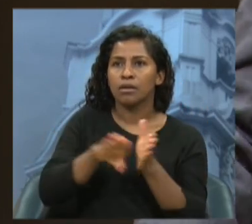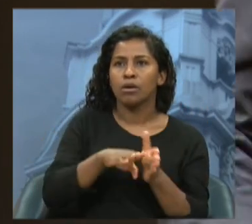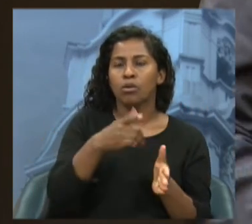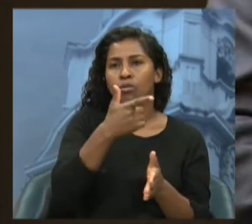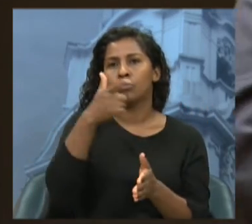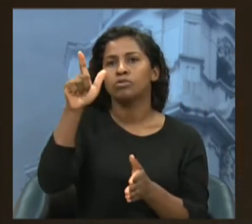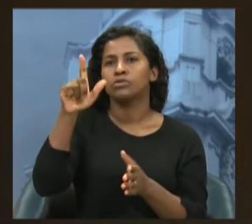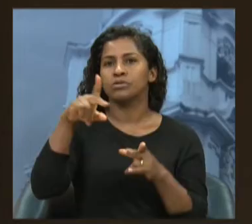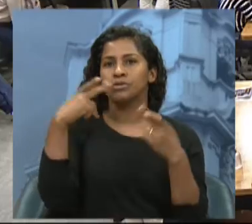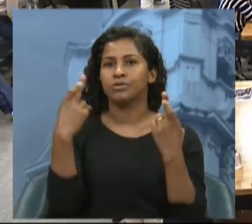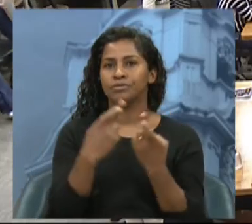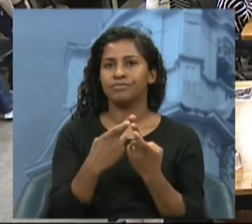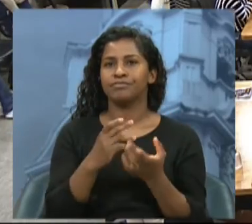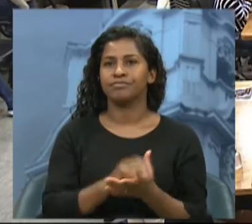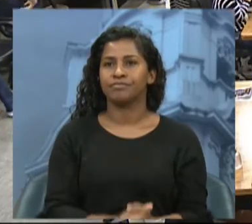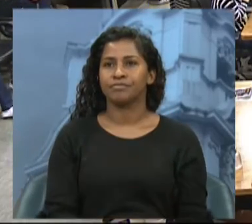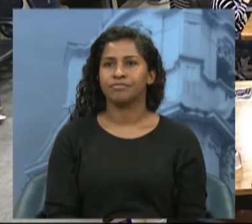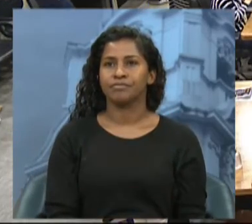próxima.